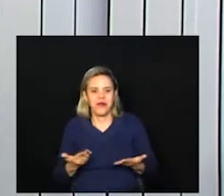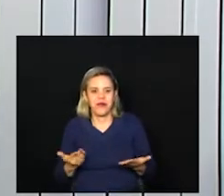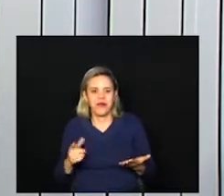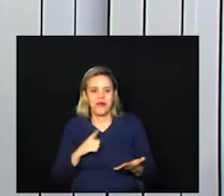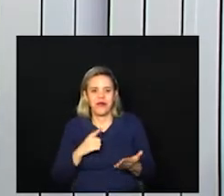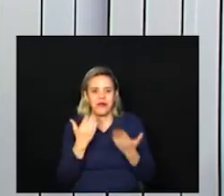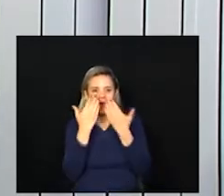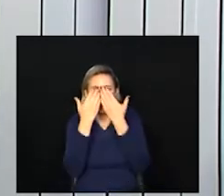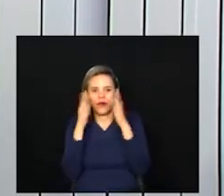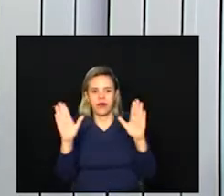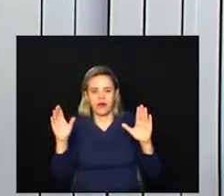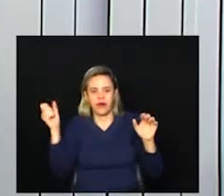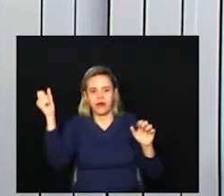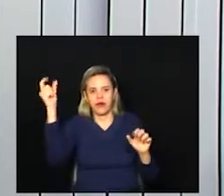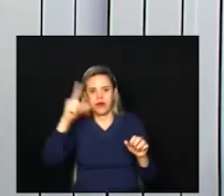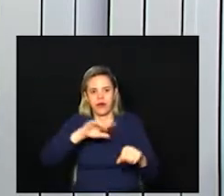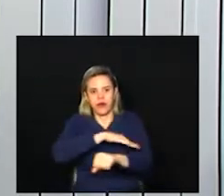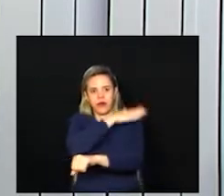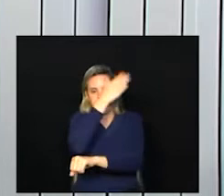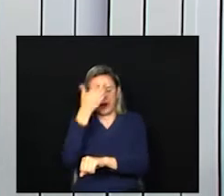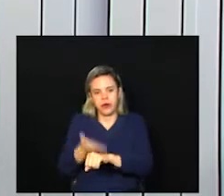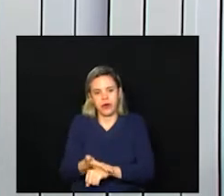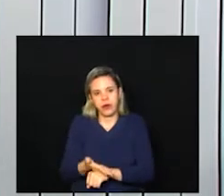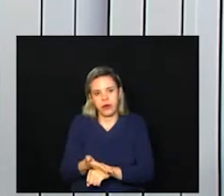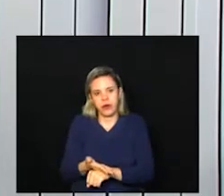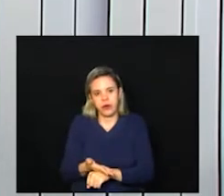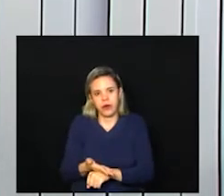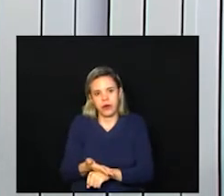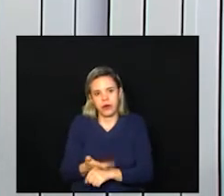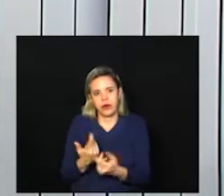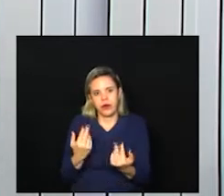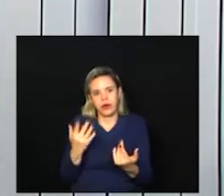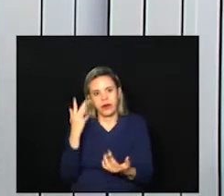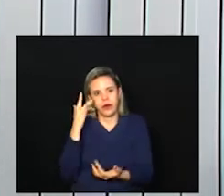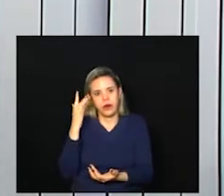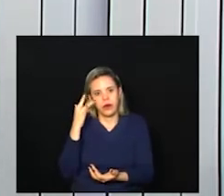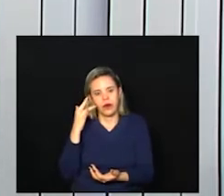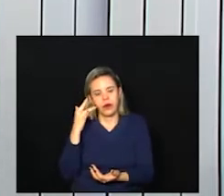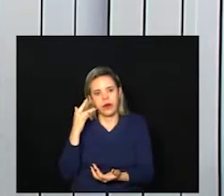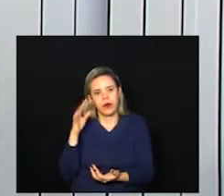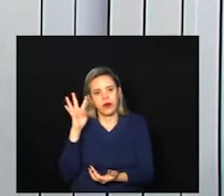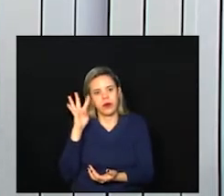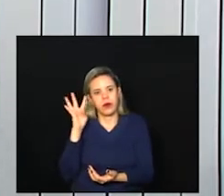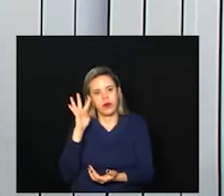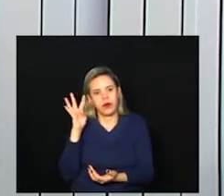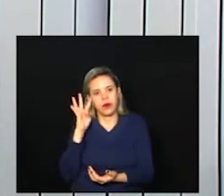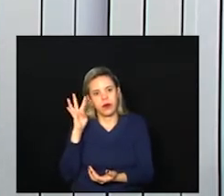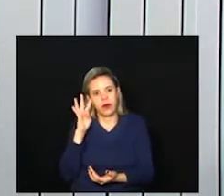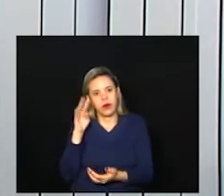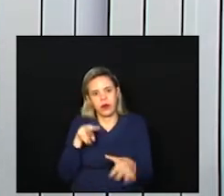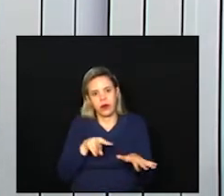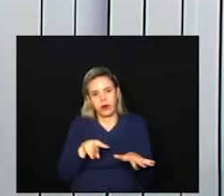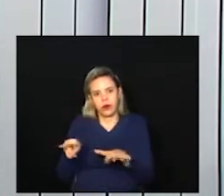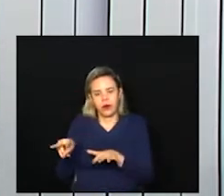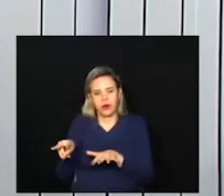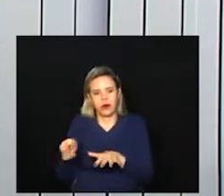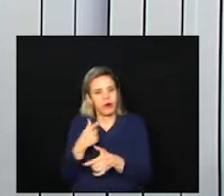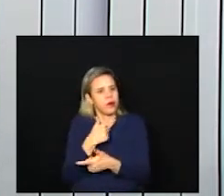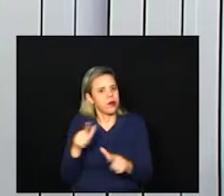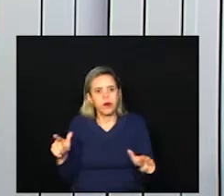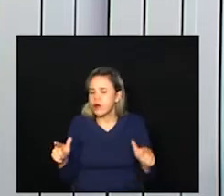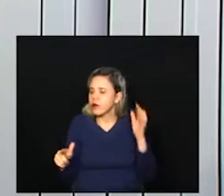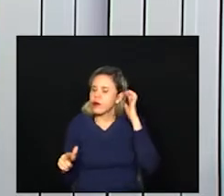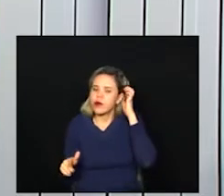tempo aberto, sol durante todo o dia, assim como amanhã, na quarta-feira. Então, esta semana não deve